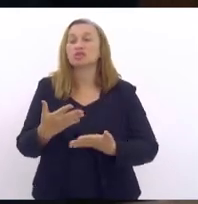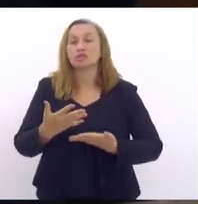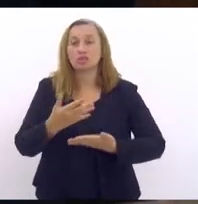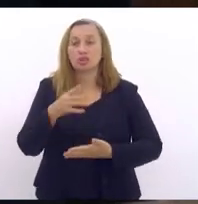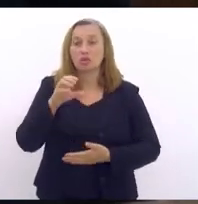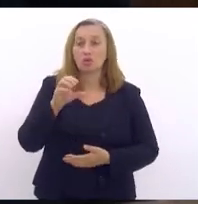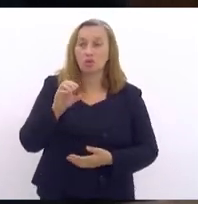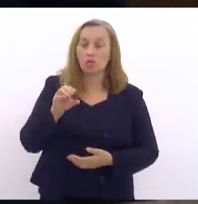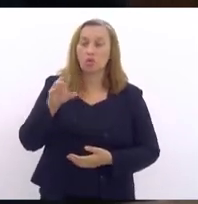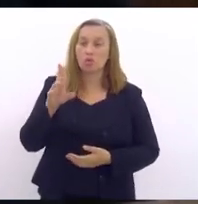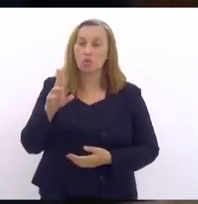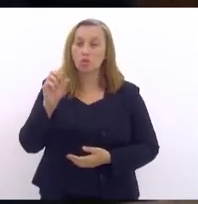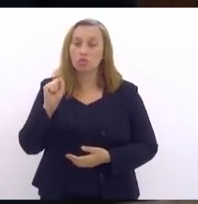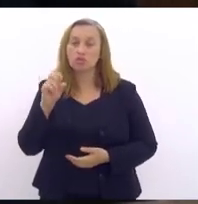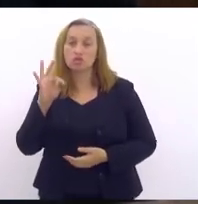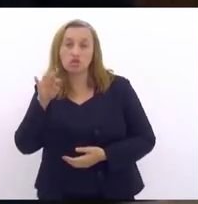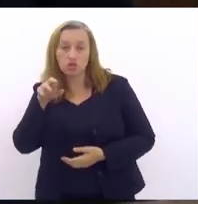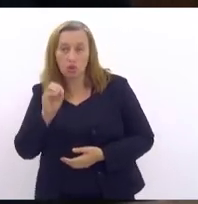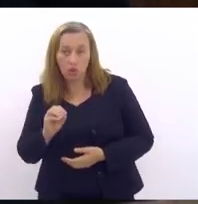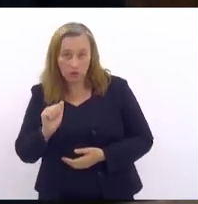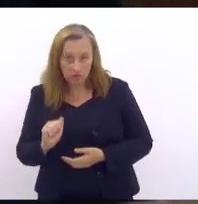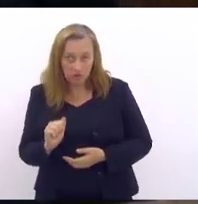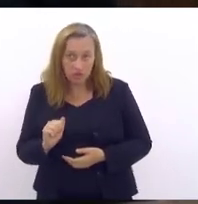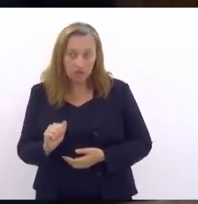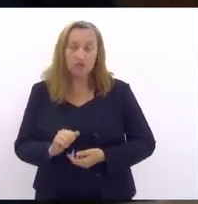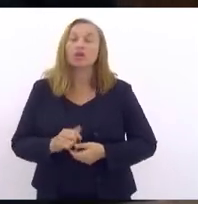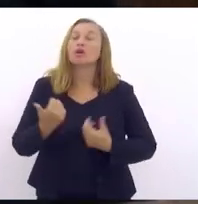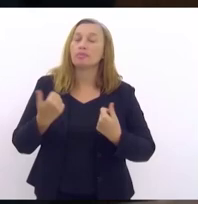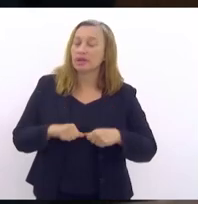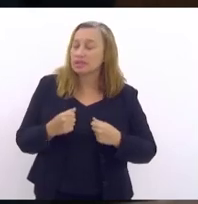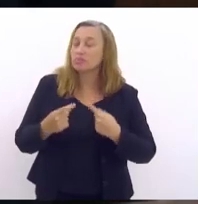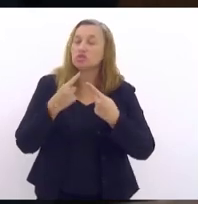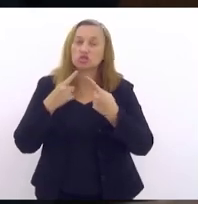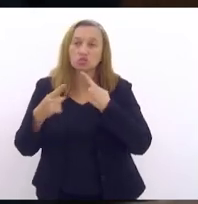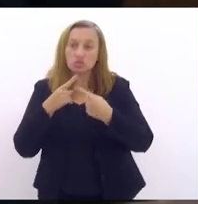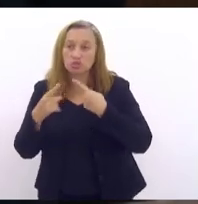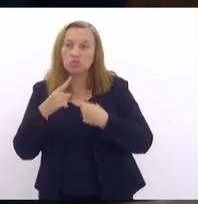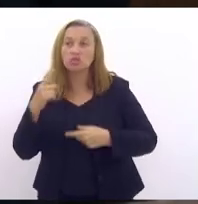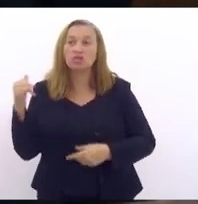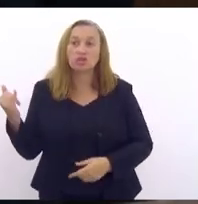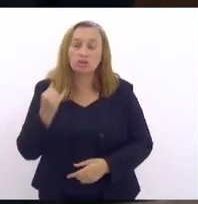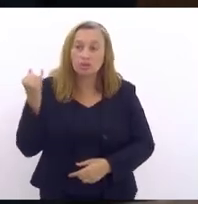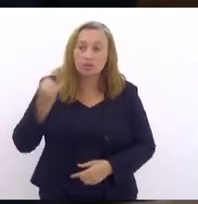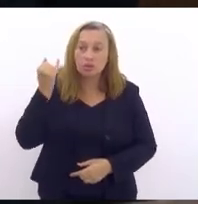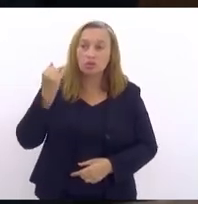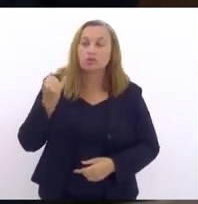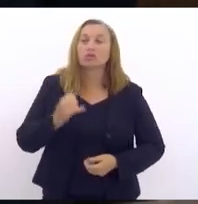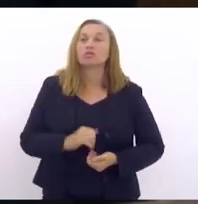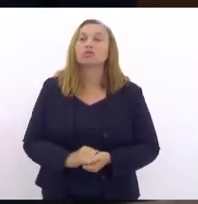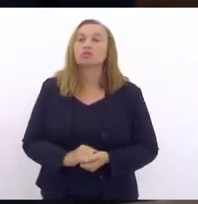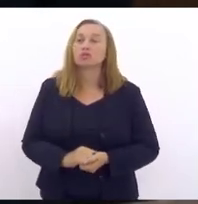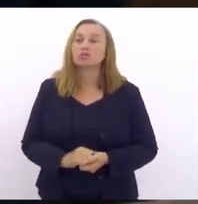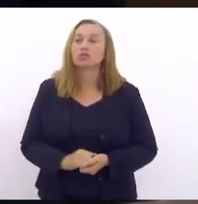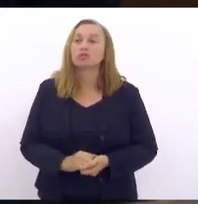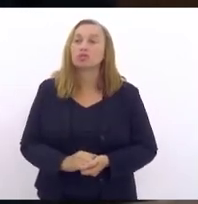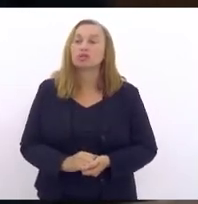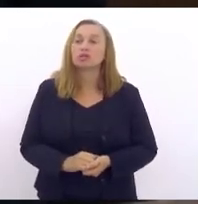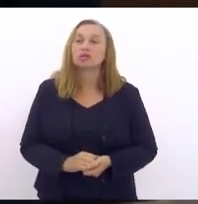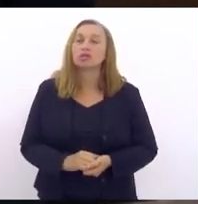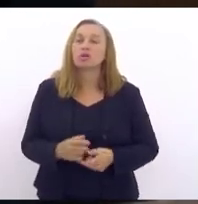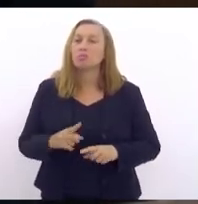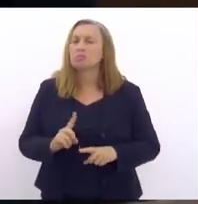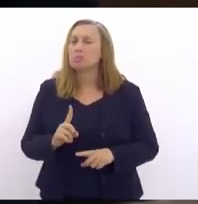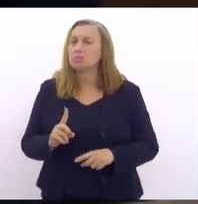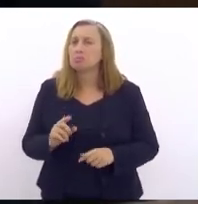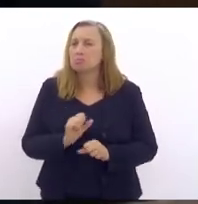custódia. É uma garantia, nós temos que discutir isso, é importante, é um procedimento relevante, mas não